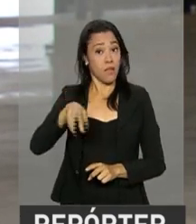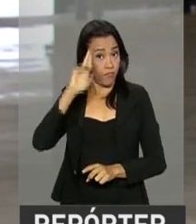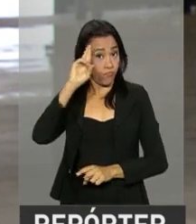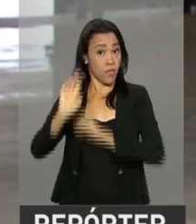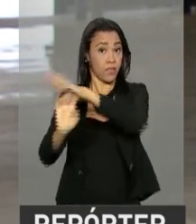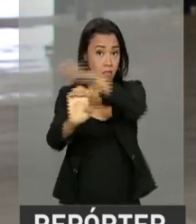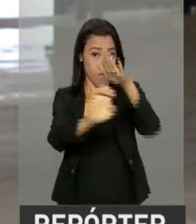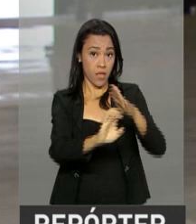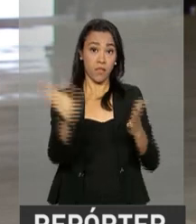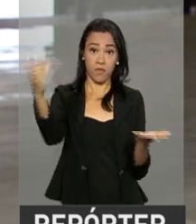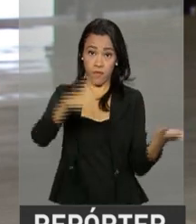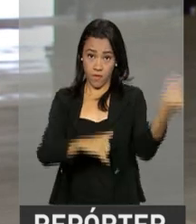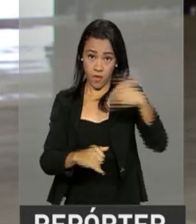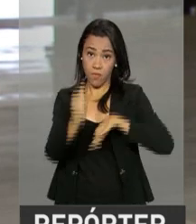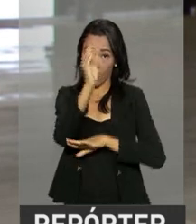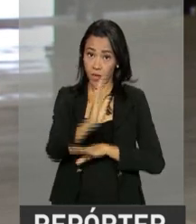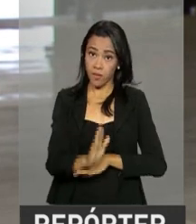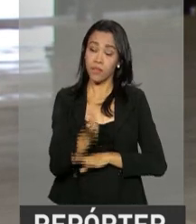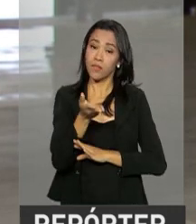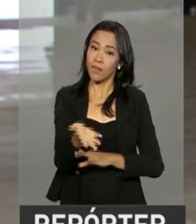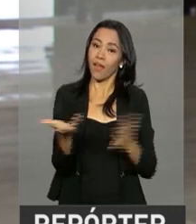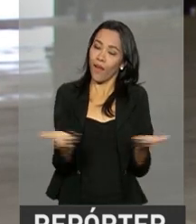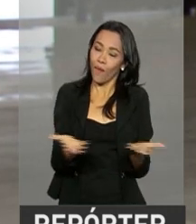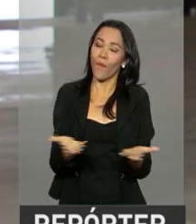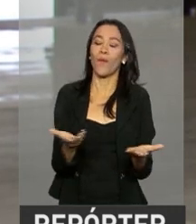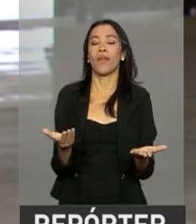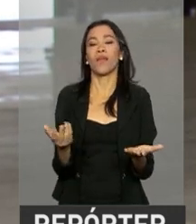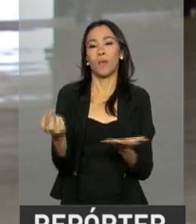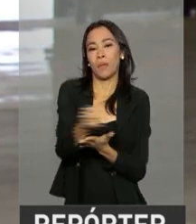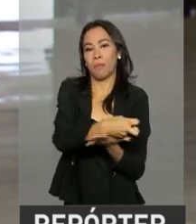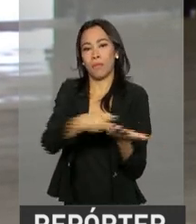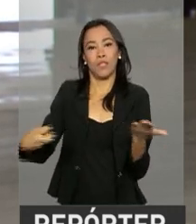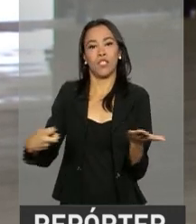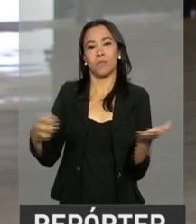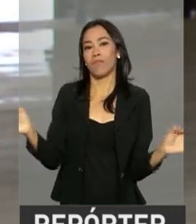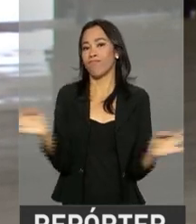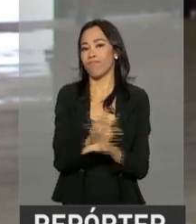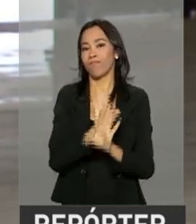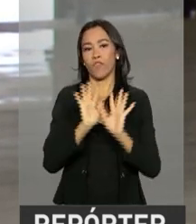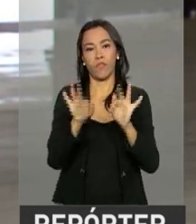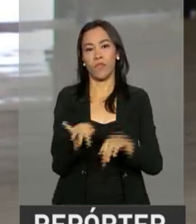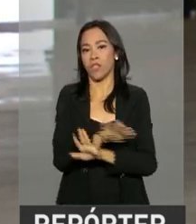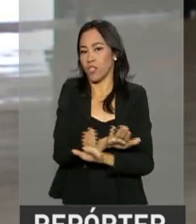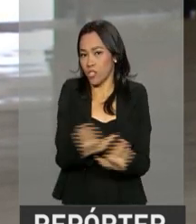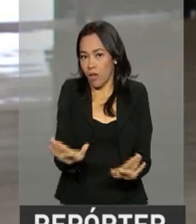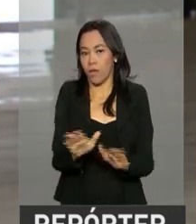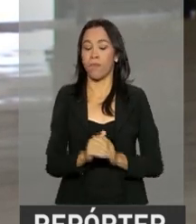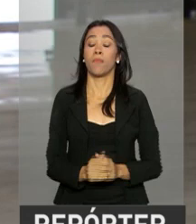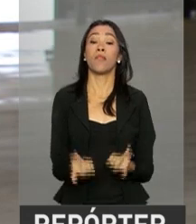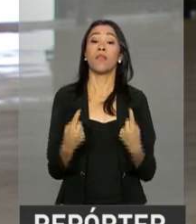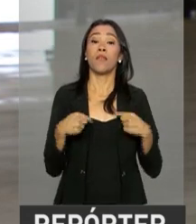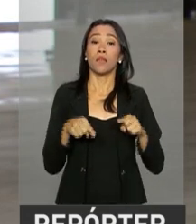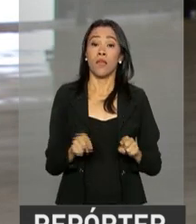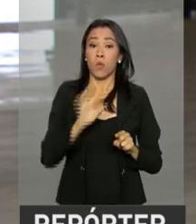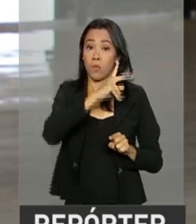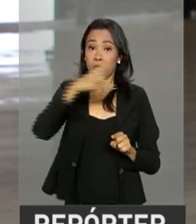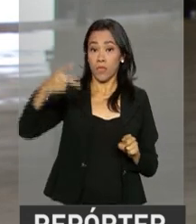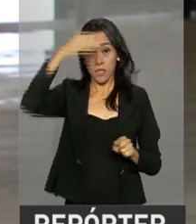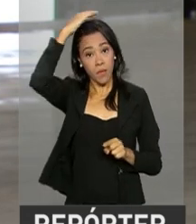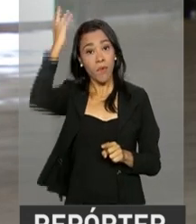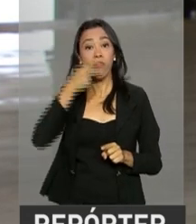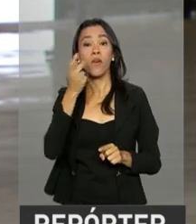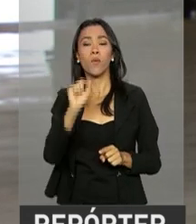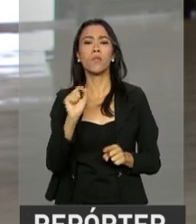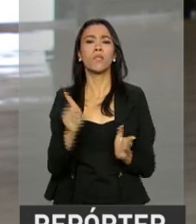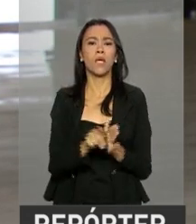agora ofertas ao país agora que o processo de impeachment foi concluído Michel Temer também falou ao jornal norte-americano sobre as